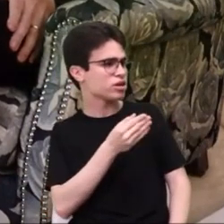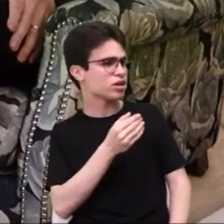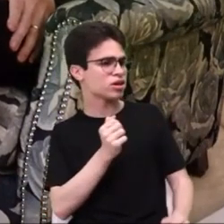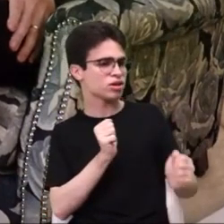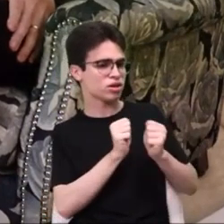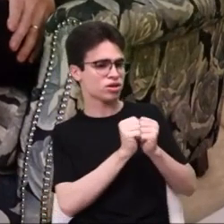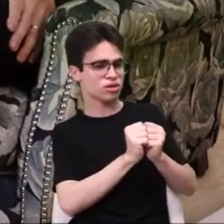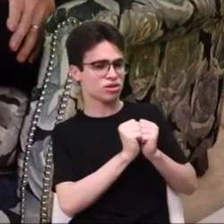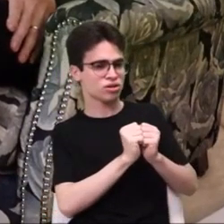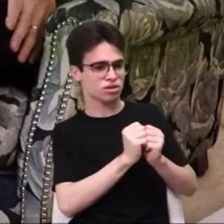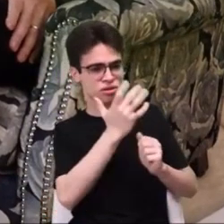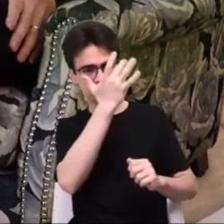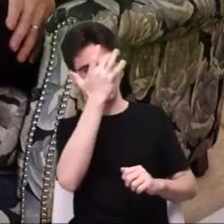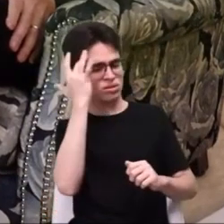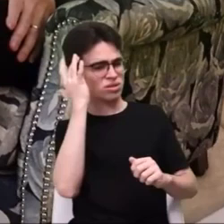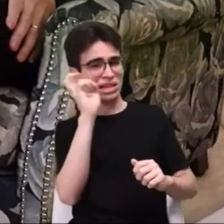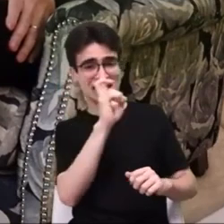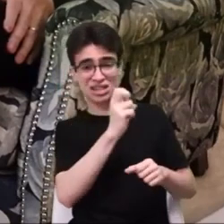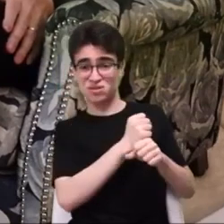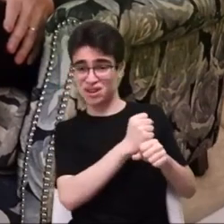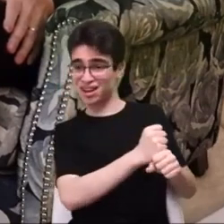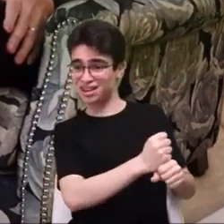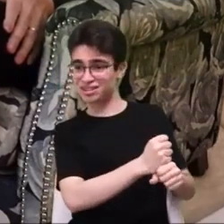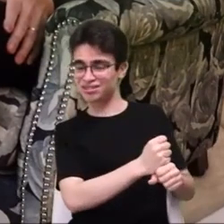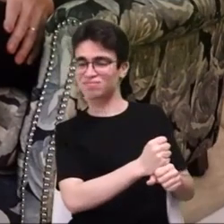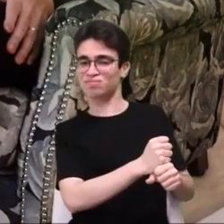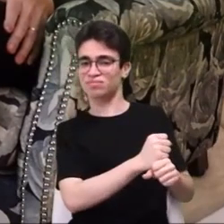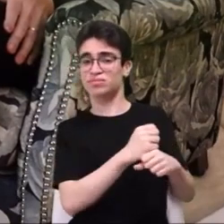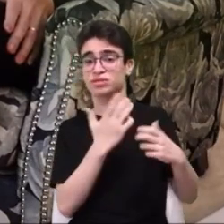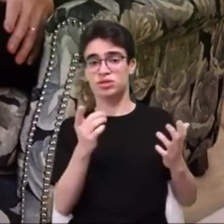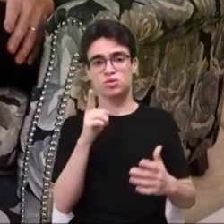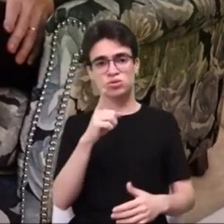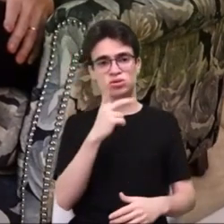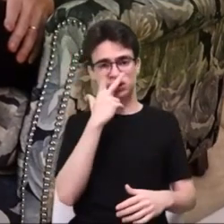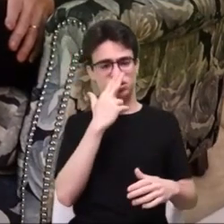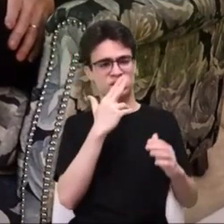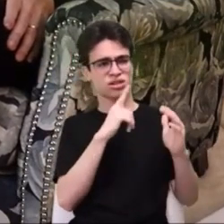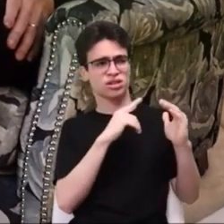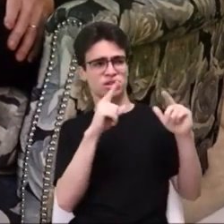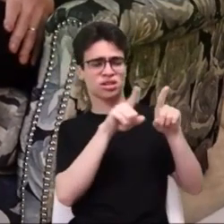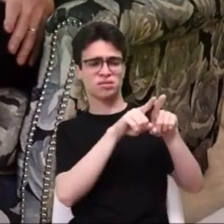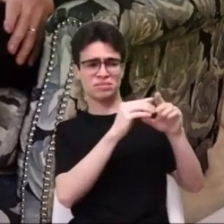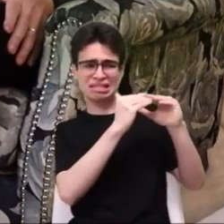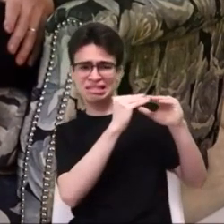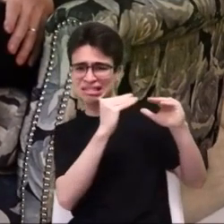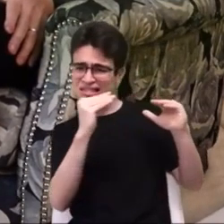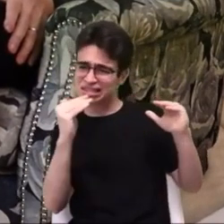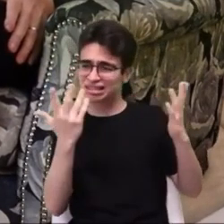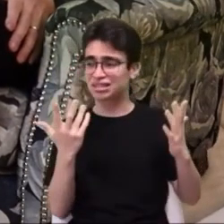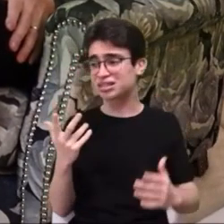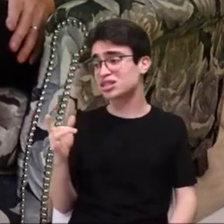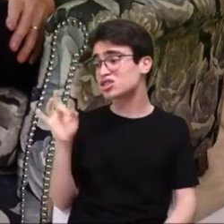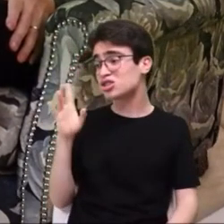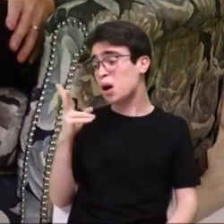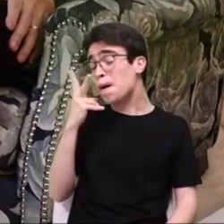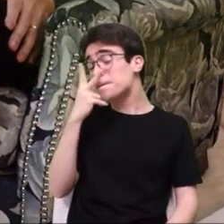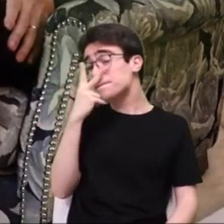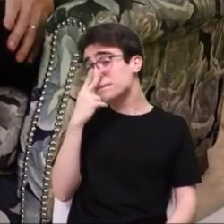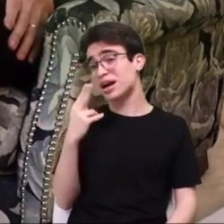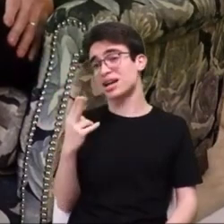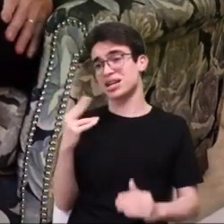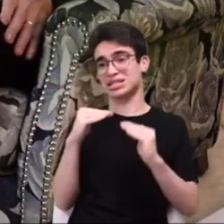com uma pessoa 5 anos. 5 anos. Né? Então, você teve alguma estabilidade também? Foi uma aparente